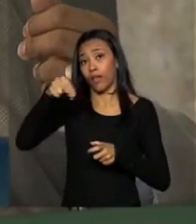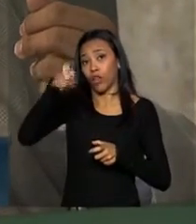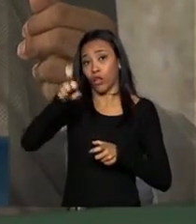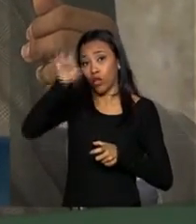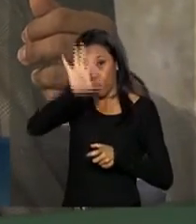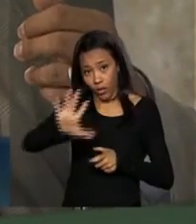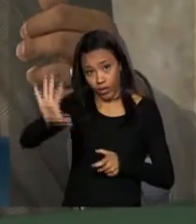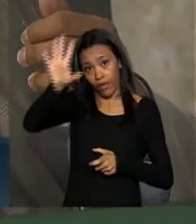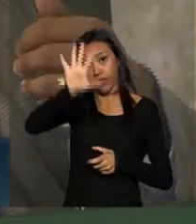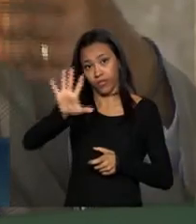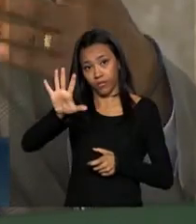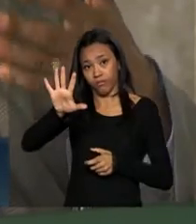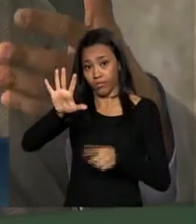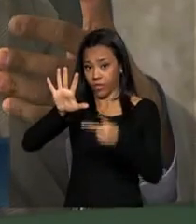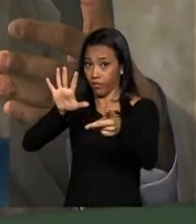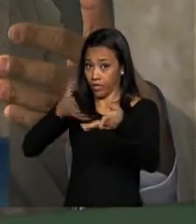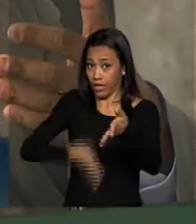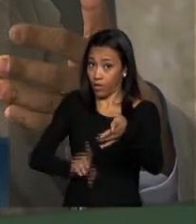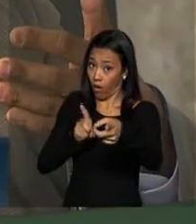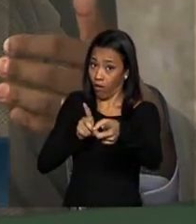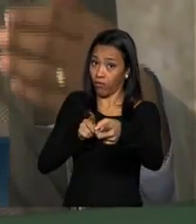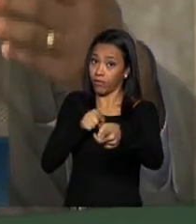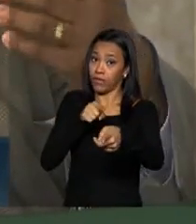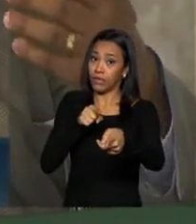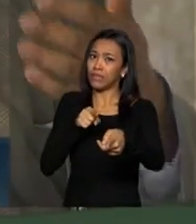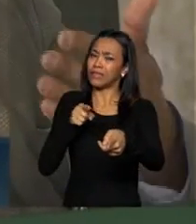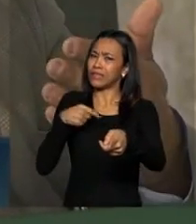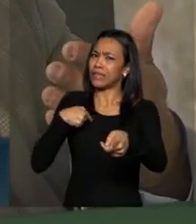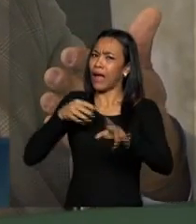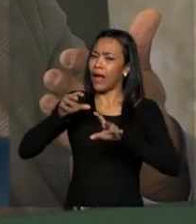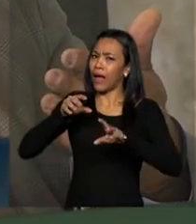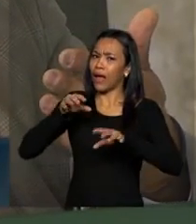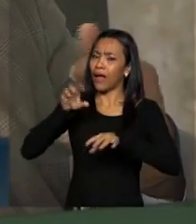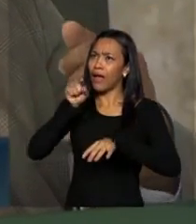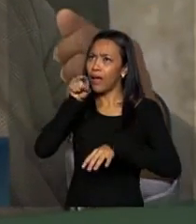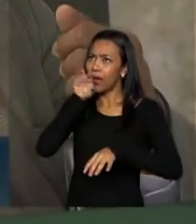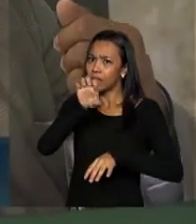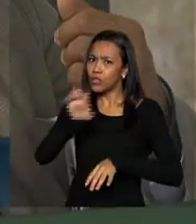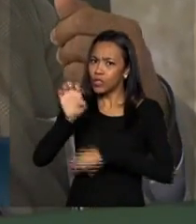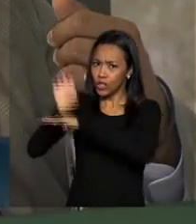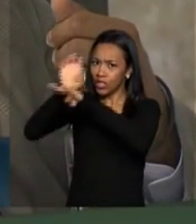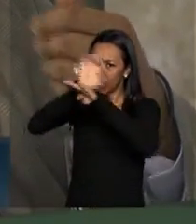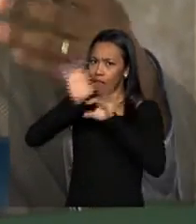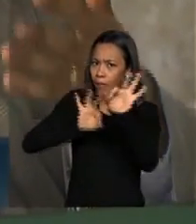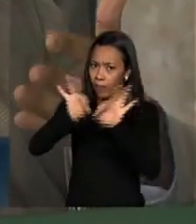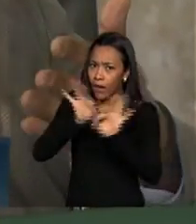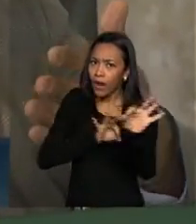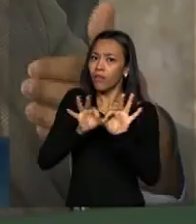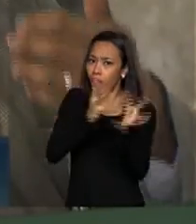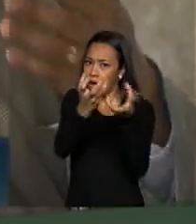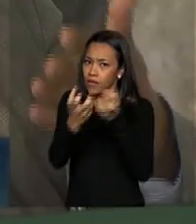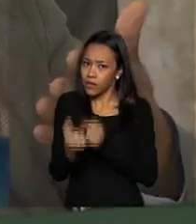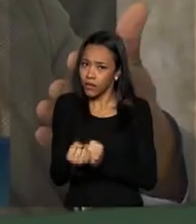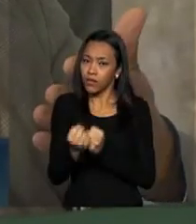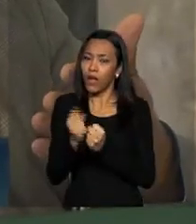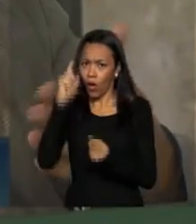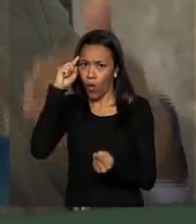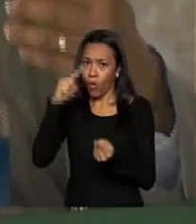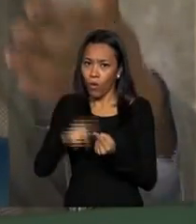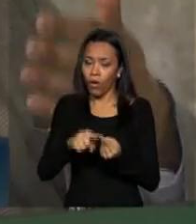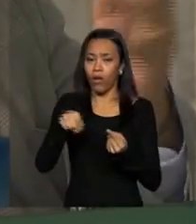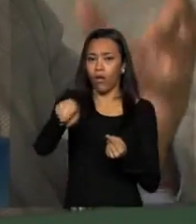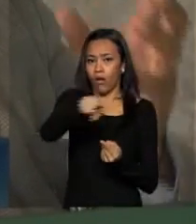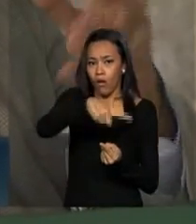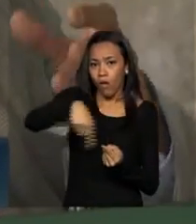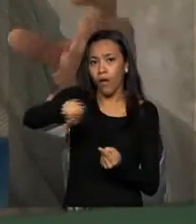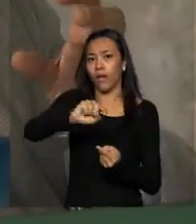senhor vem, estarão preparadas para ganhar com essas medidas, e se vão, em que nível, e quais